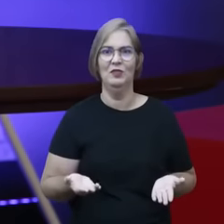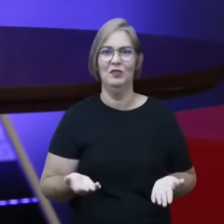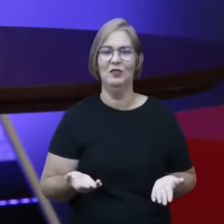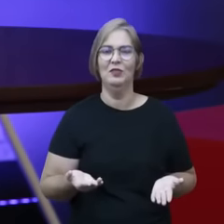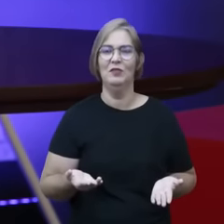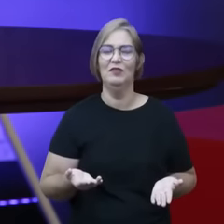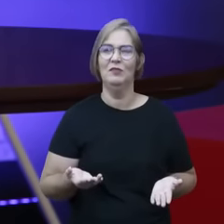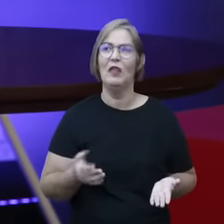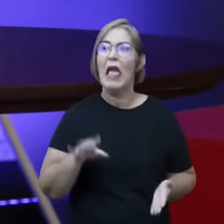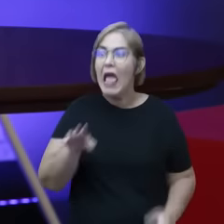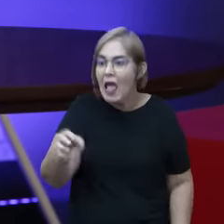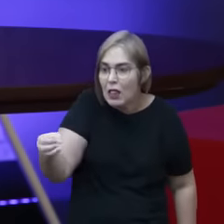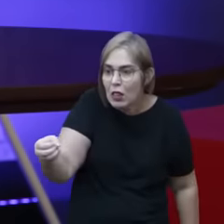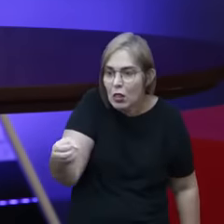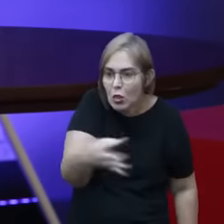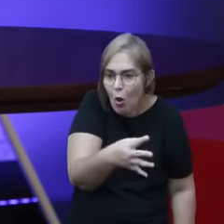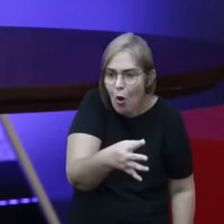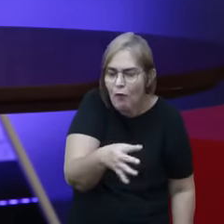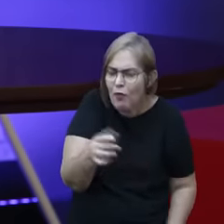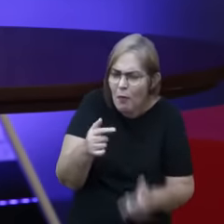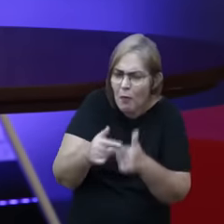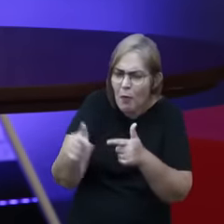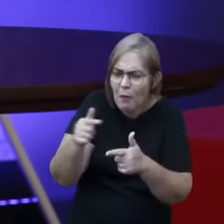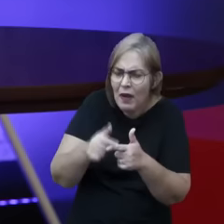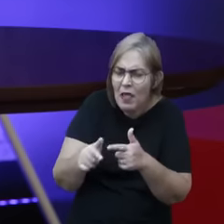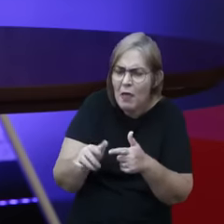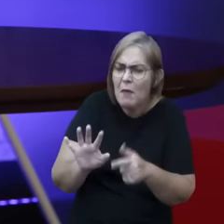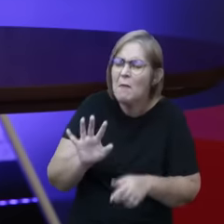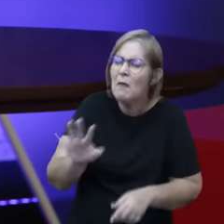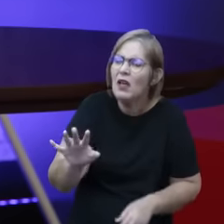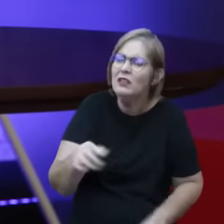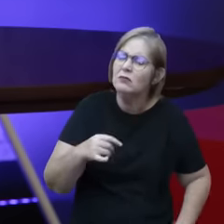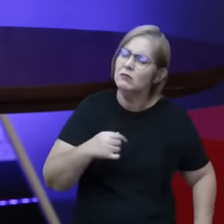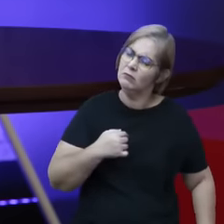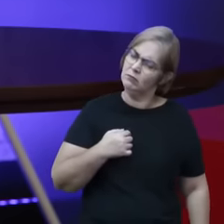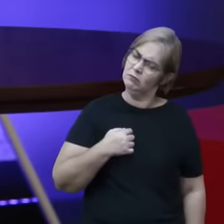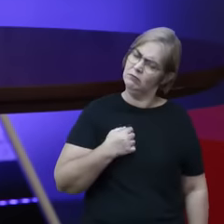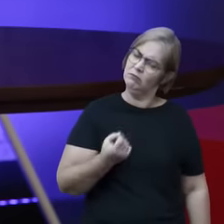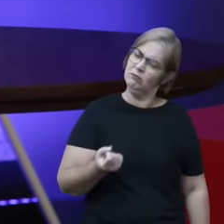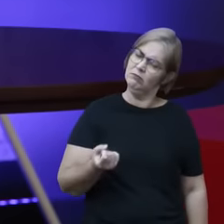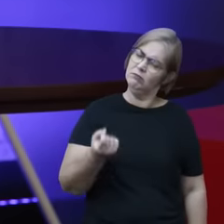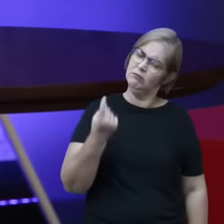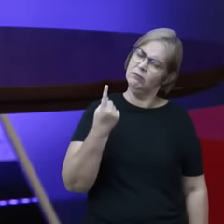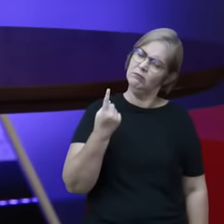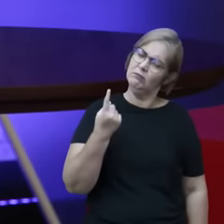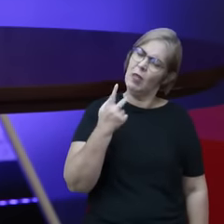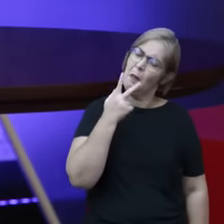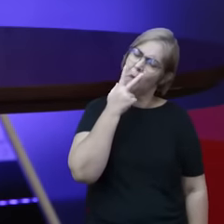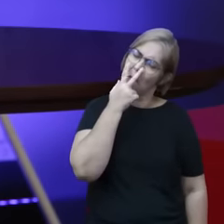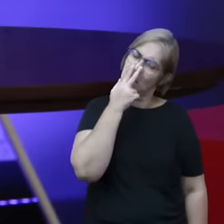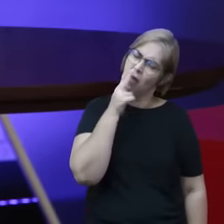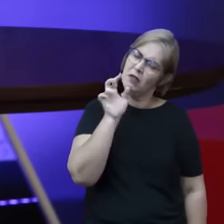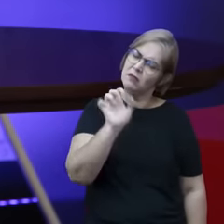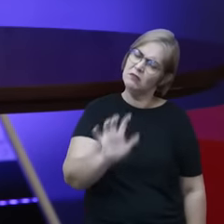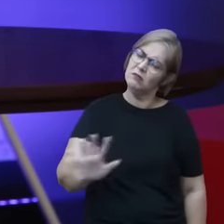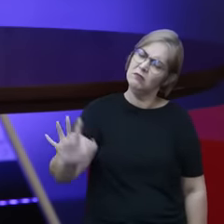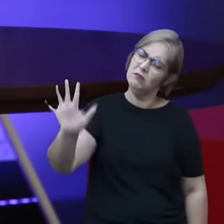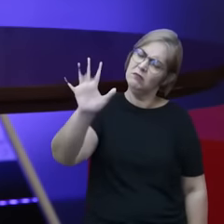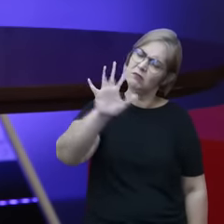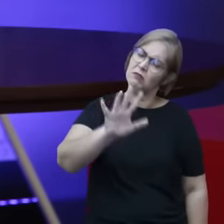infamiliar, para usar os termos do Freud, né? infamiliar, estranho. Então, nós somos